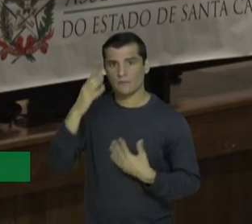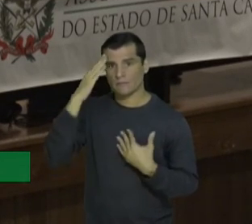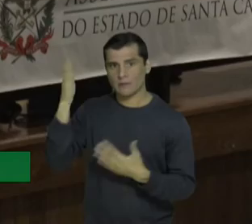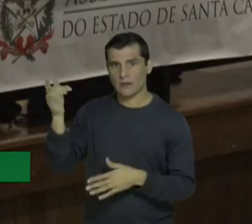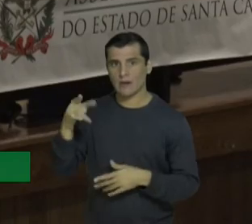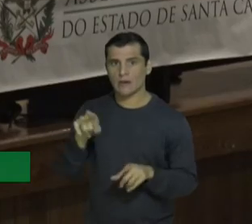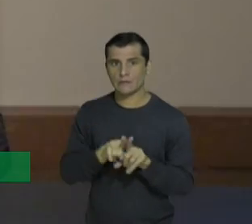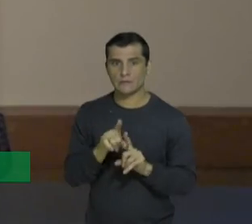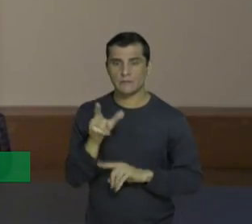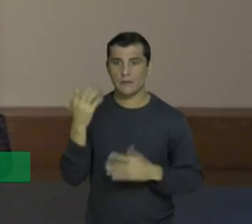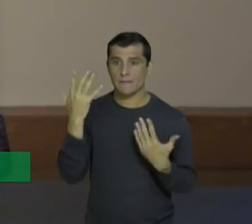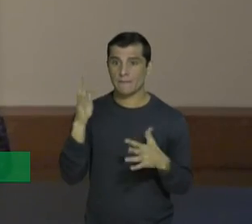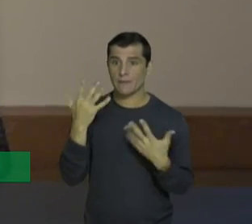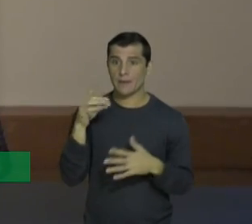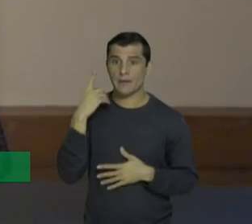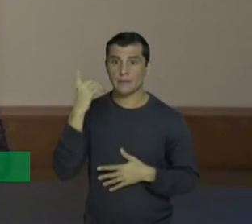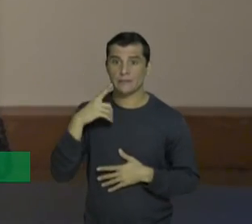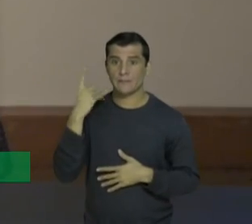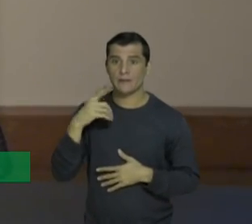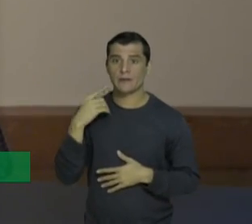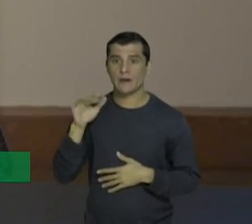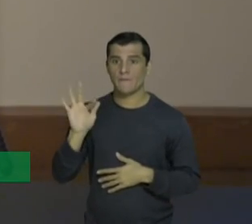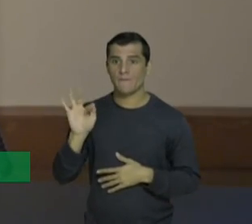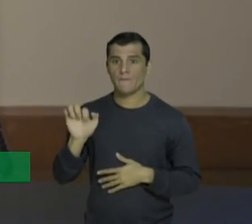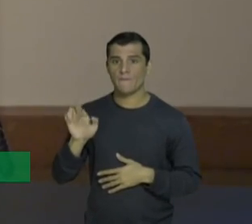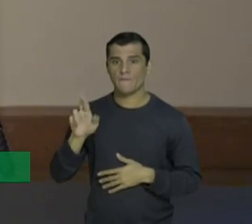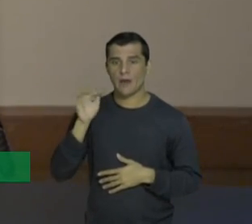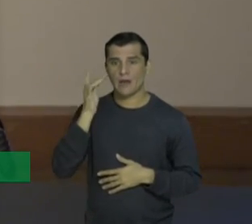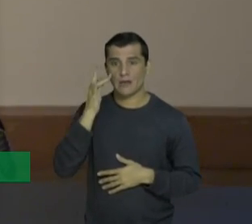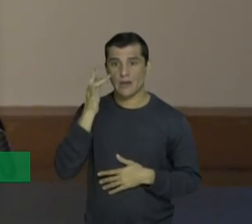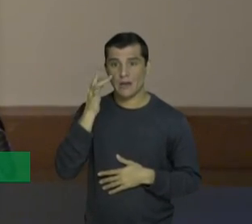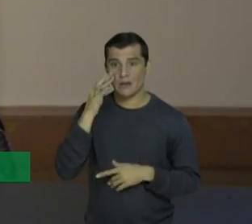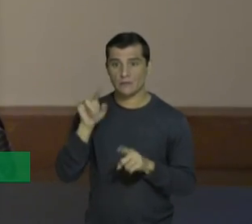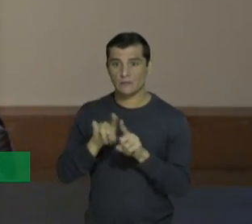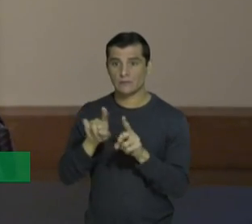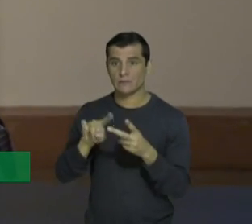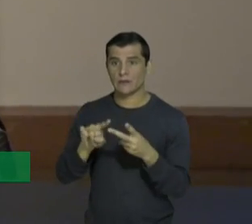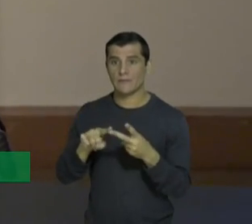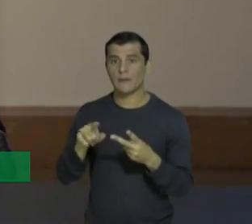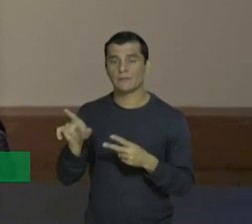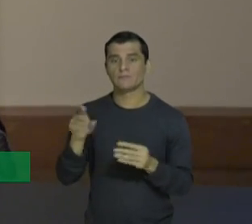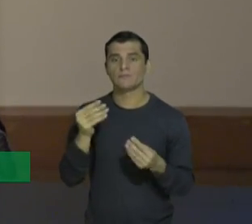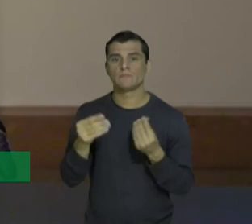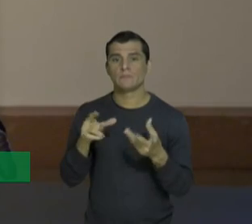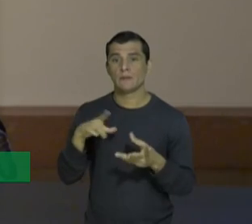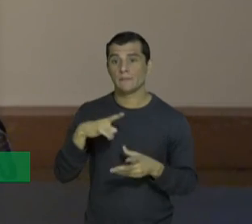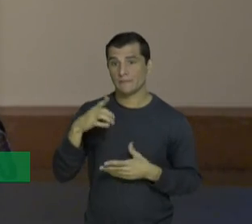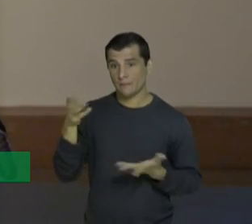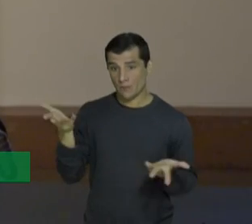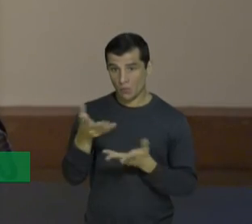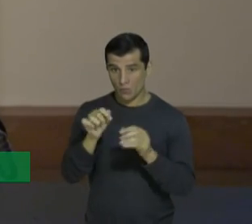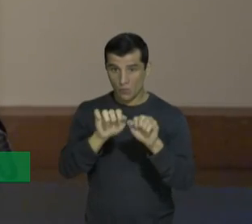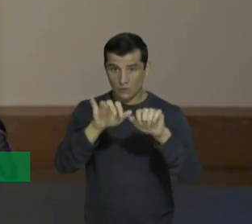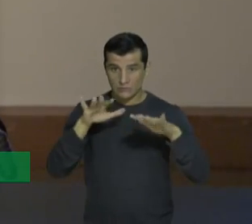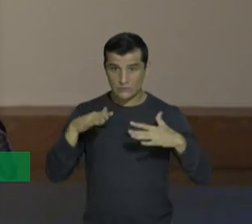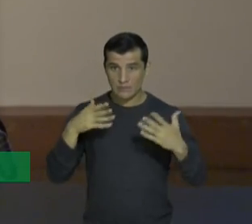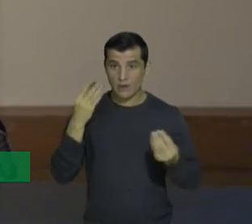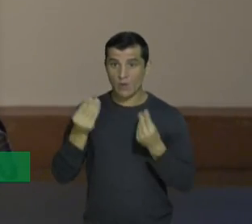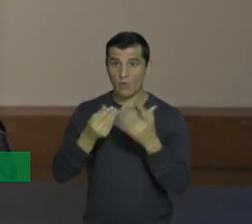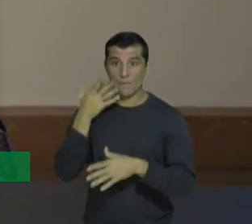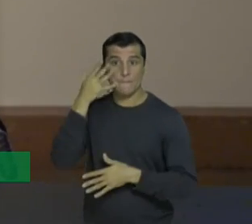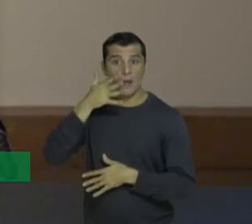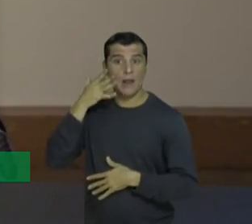parabenizar os deputados Fernando kellin e Ivan natos pela iniciativa desse excelente eh seminário que está tendo palestras